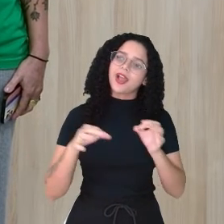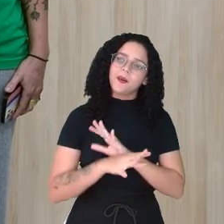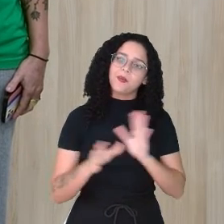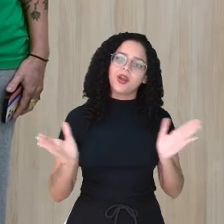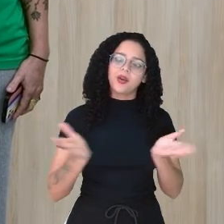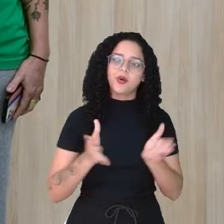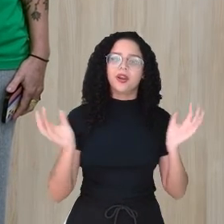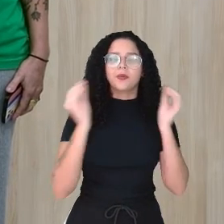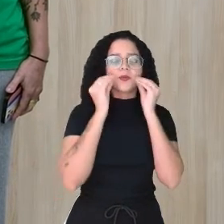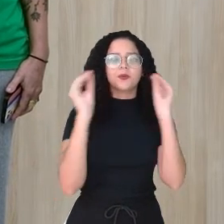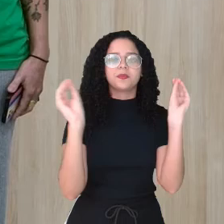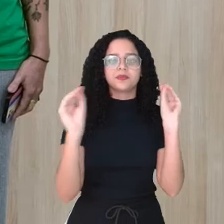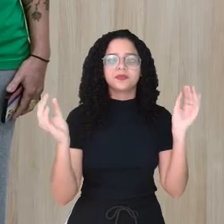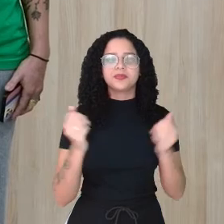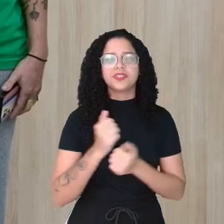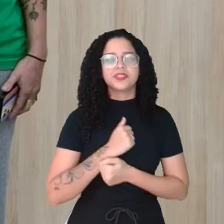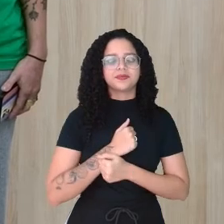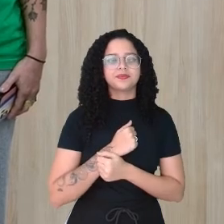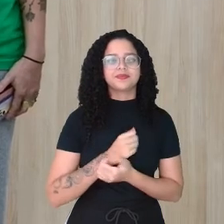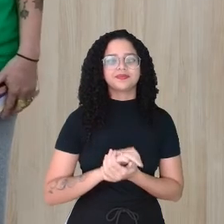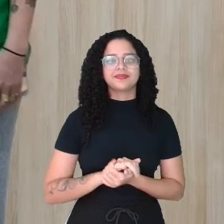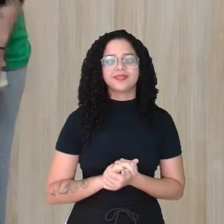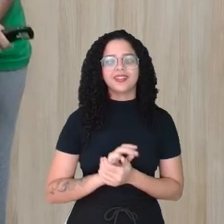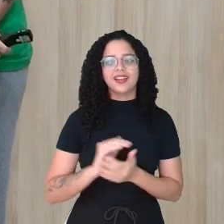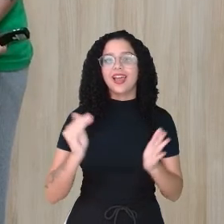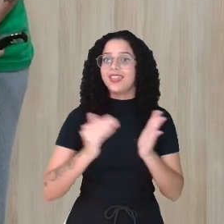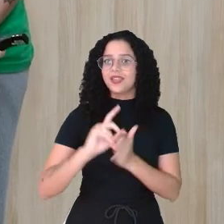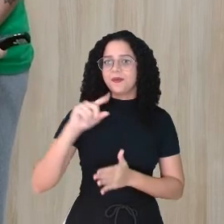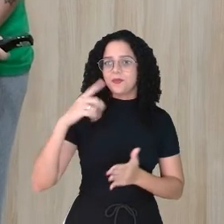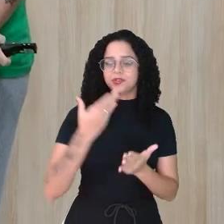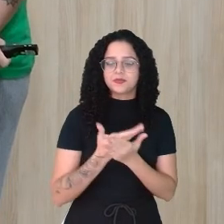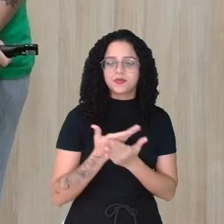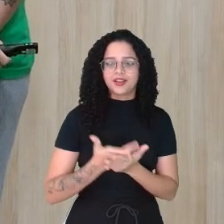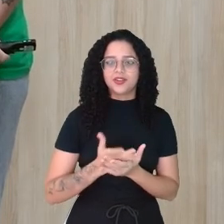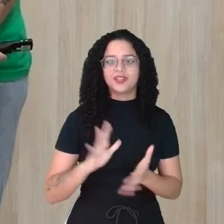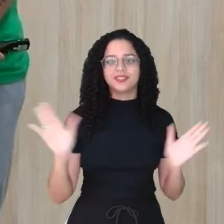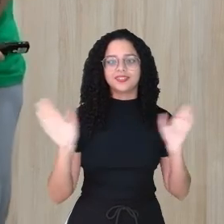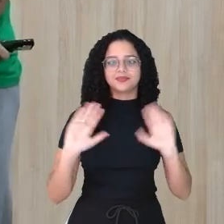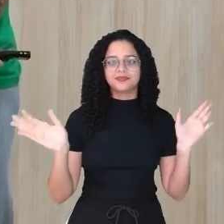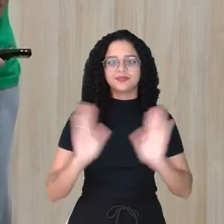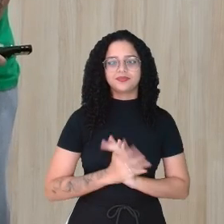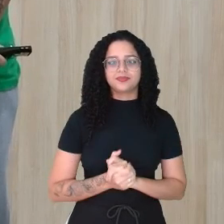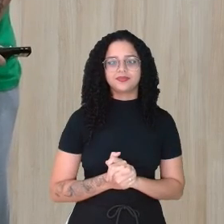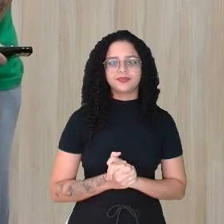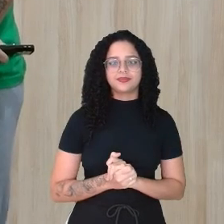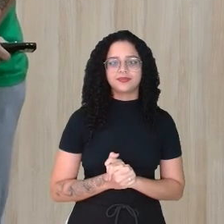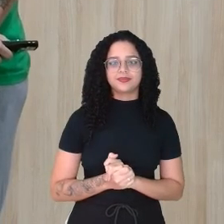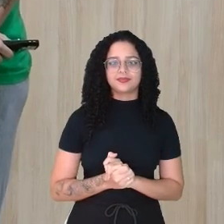aqui, um beijo no coração de vocês e até a próxima aula. Tchau, tchau!